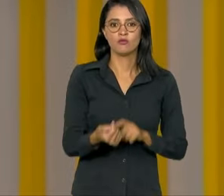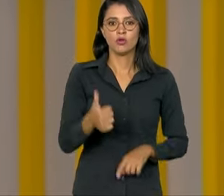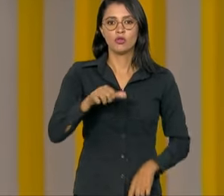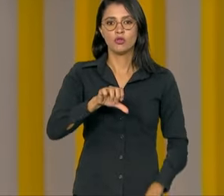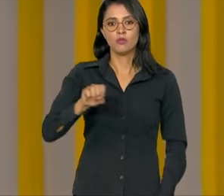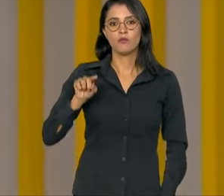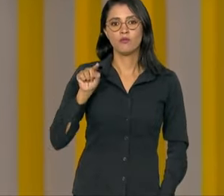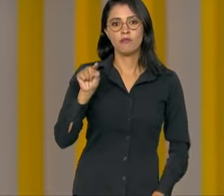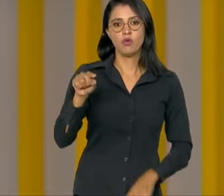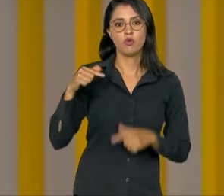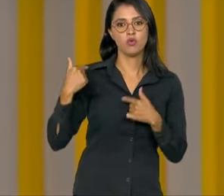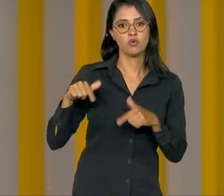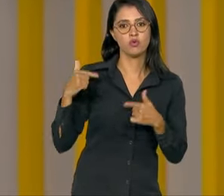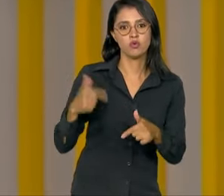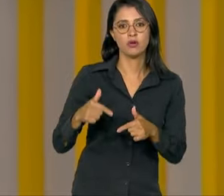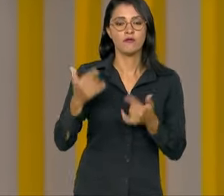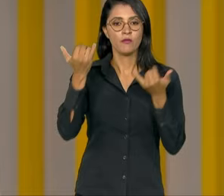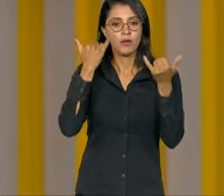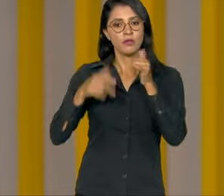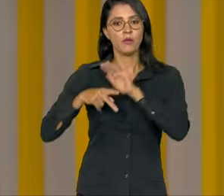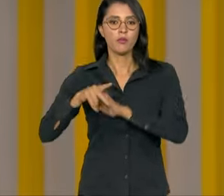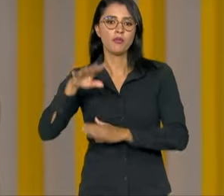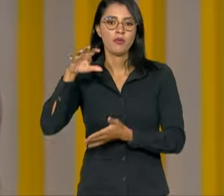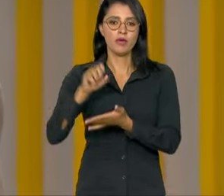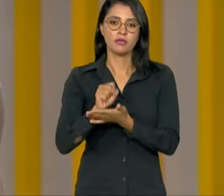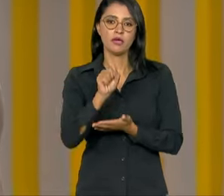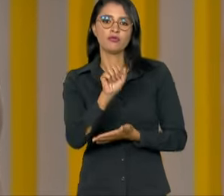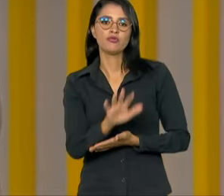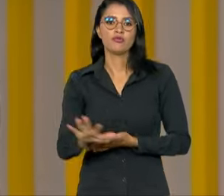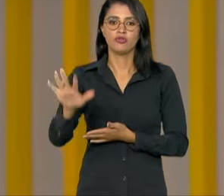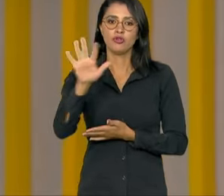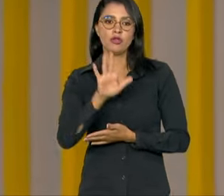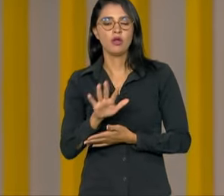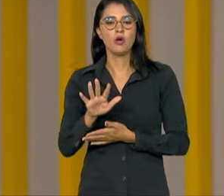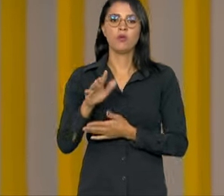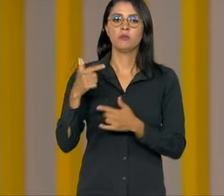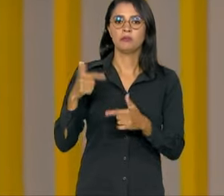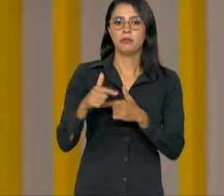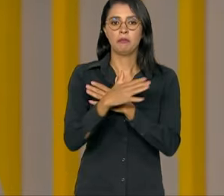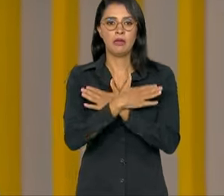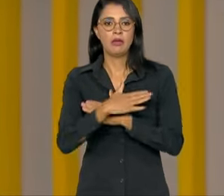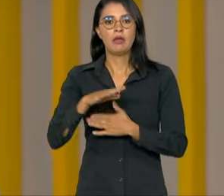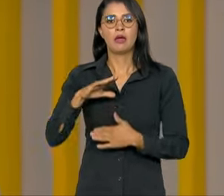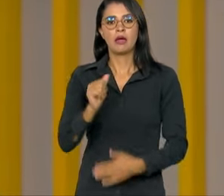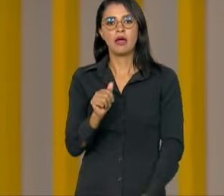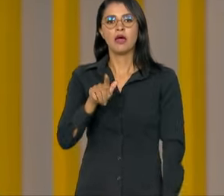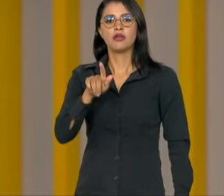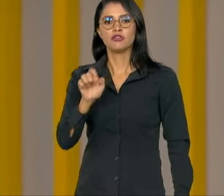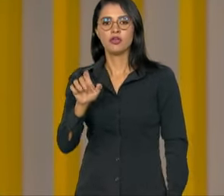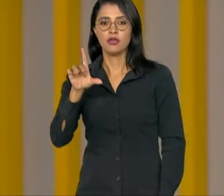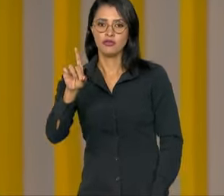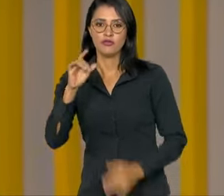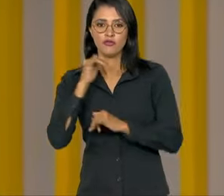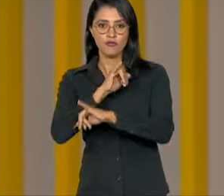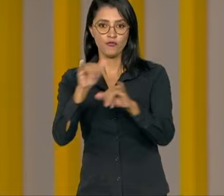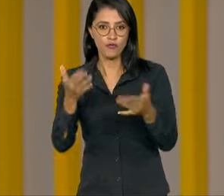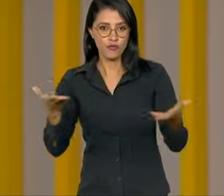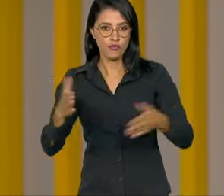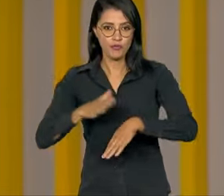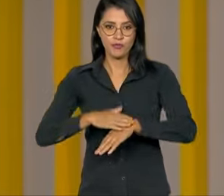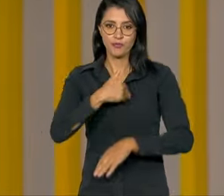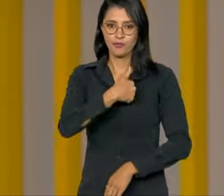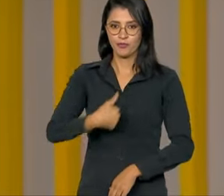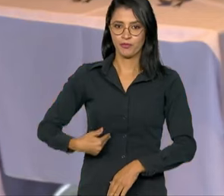mil empregos. Os dados são do Cadastro Geral de Empregados e Desempregados, o CAGED, e foram divulgados hoje pelo